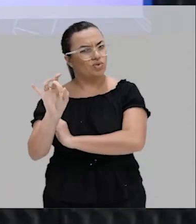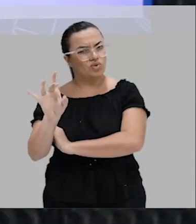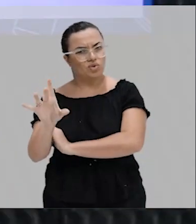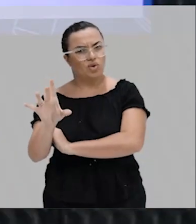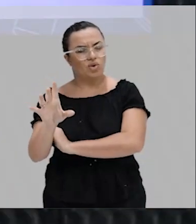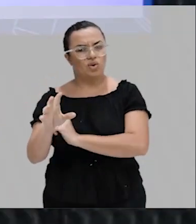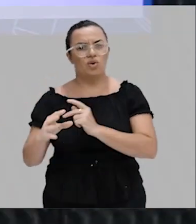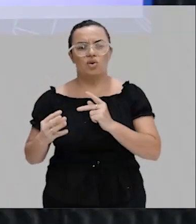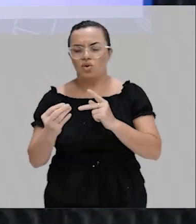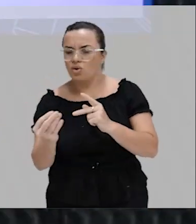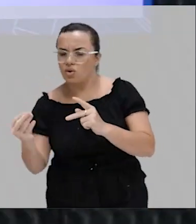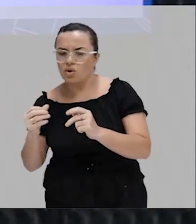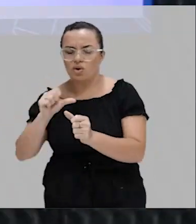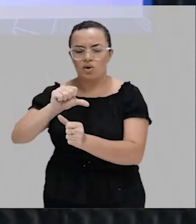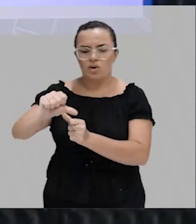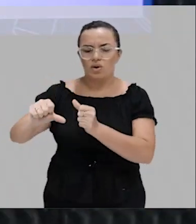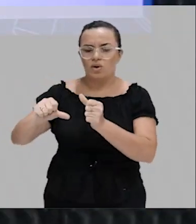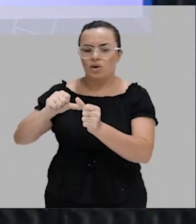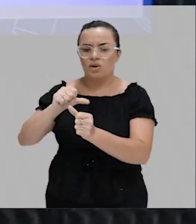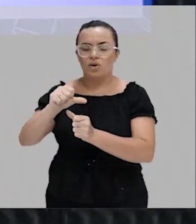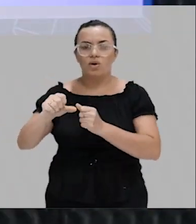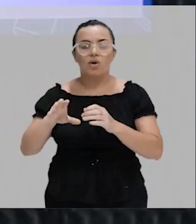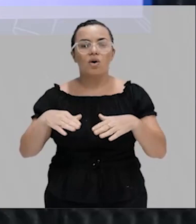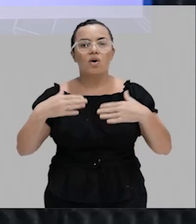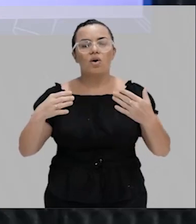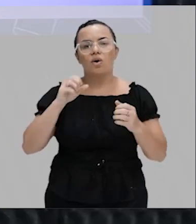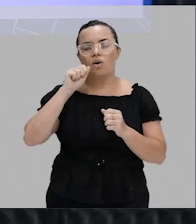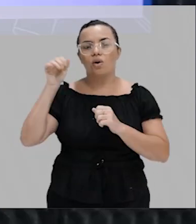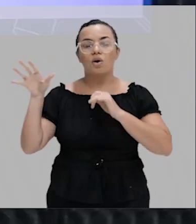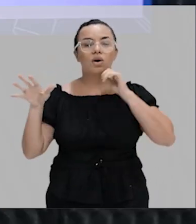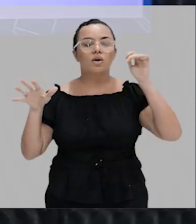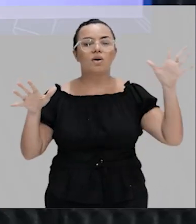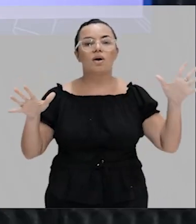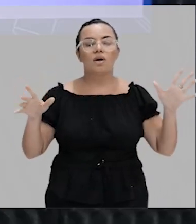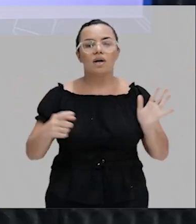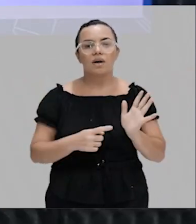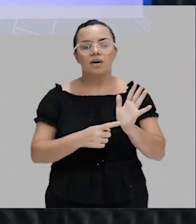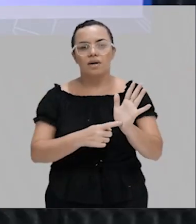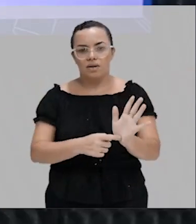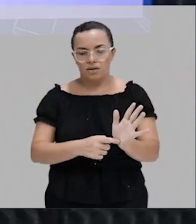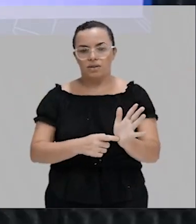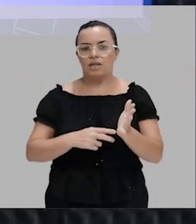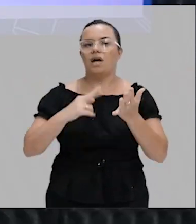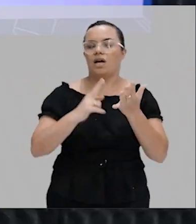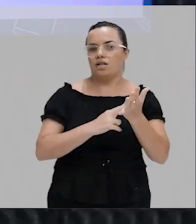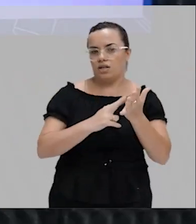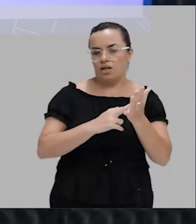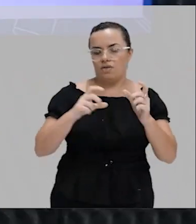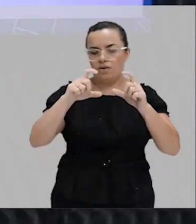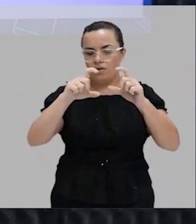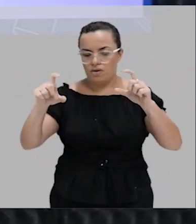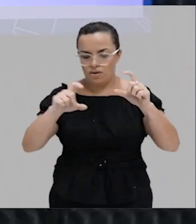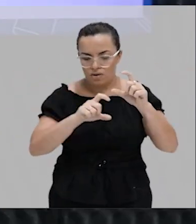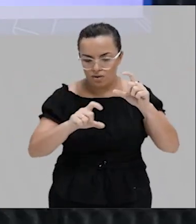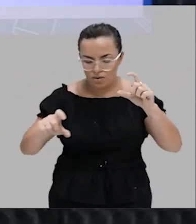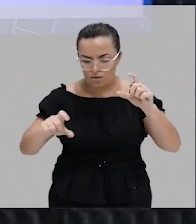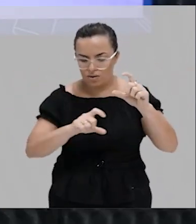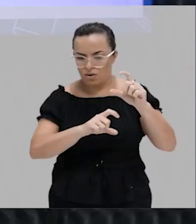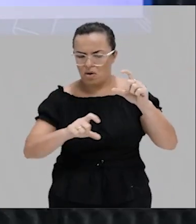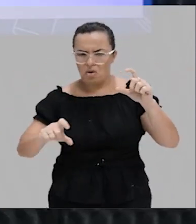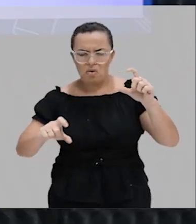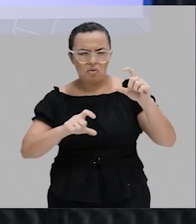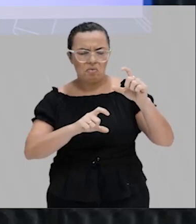foi flexionada. Onde é que as onomatopeias aparecem muito? Elas aparecem muito nas revistas em quadrinho, para a gente representar qualquer